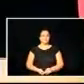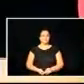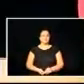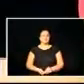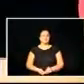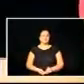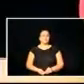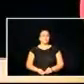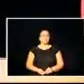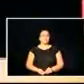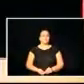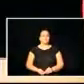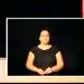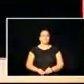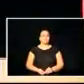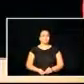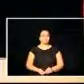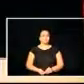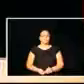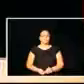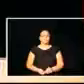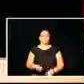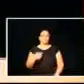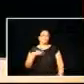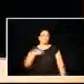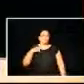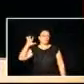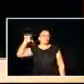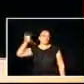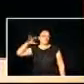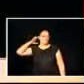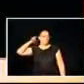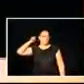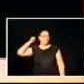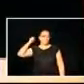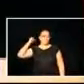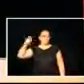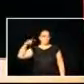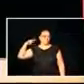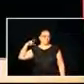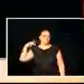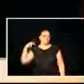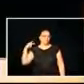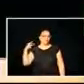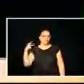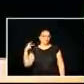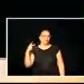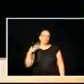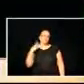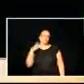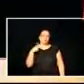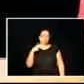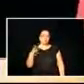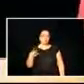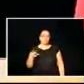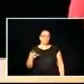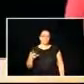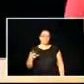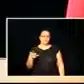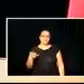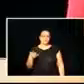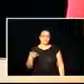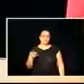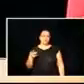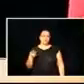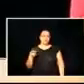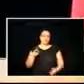presidente, da nossa parte aqui, eu vou ouvir os colegas, a maneira como vou encaminhar os votos, e para que a gente tenha aqui um consenso